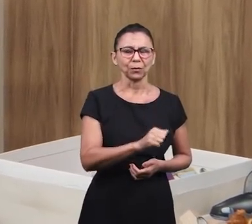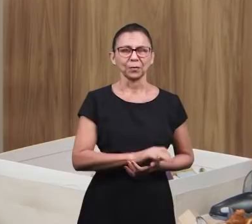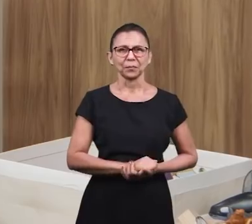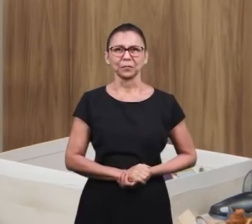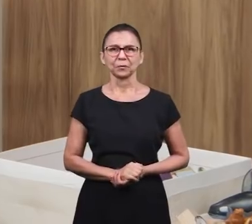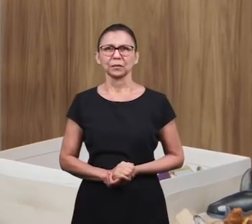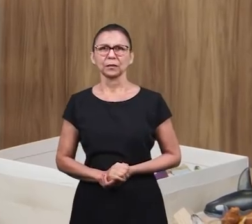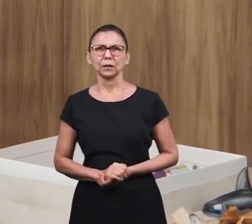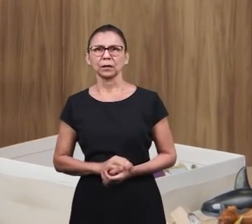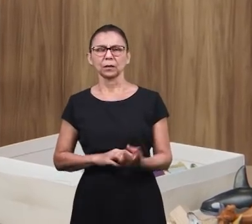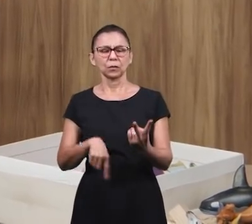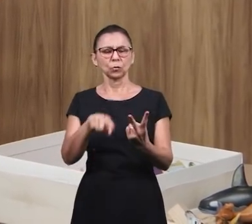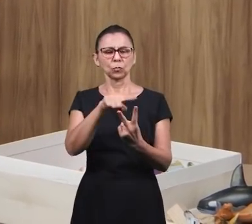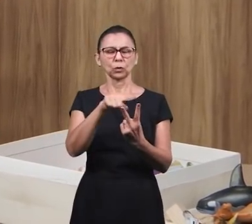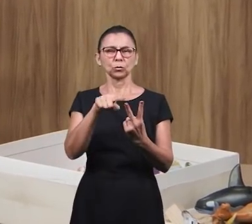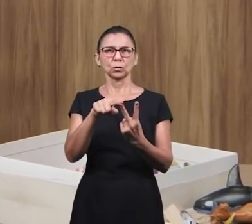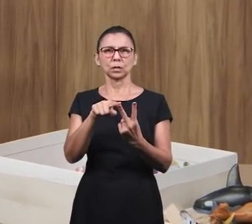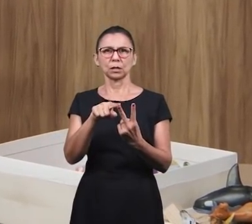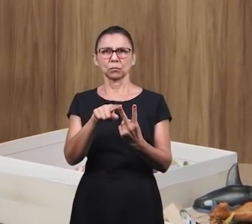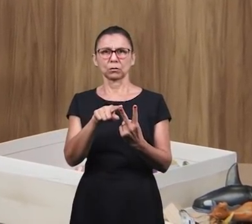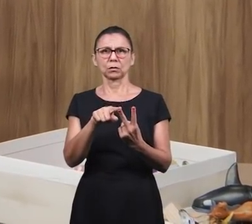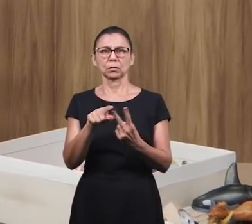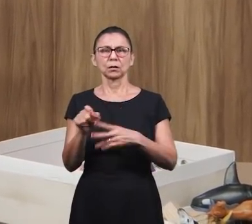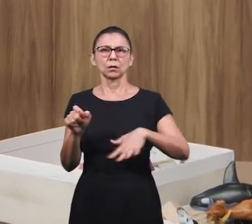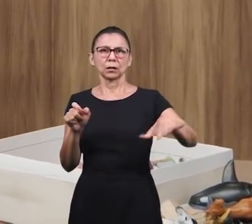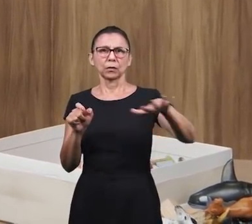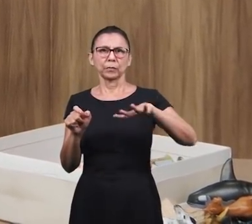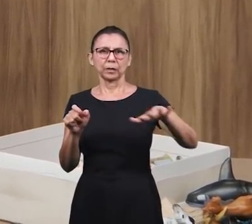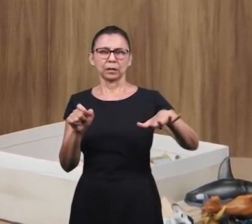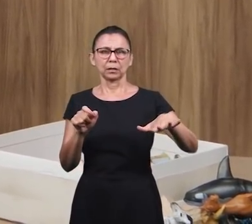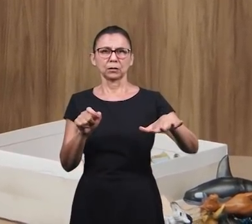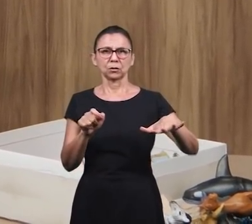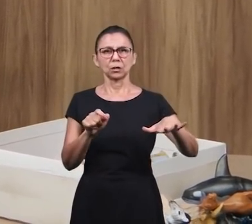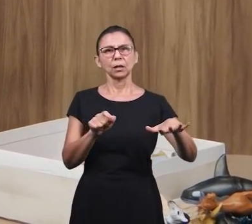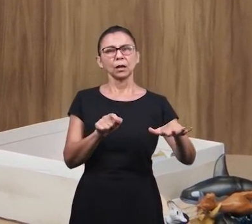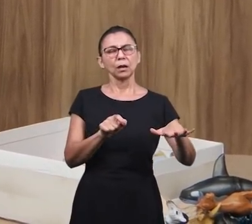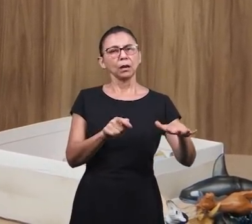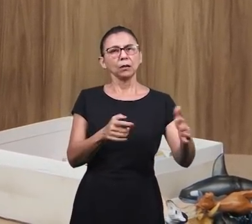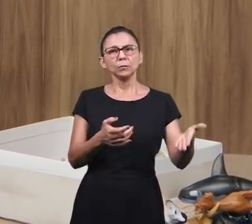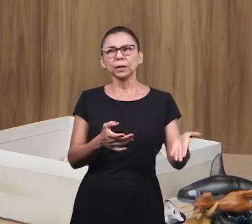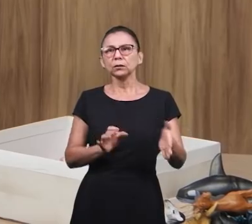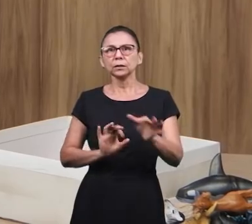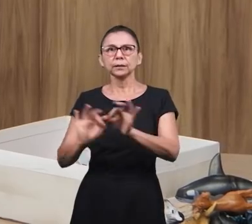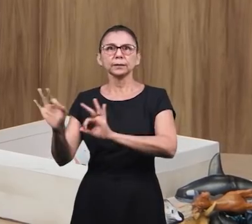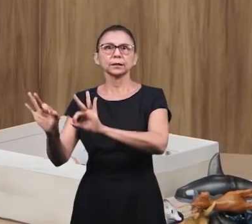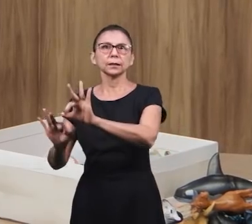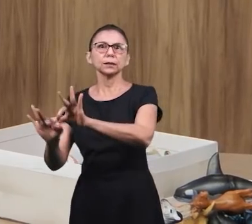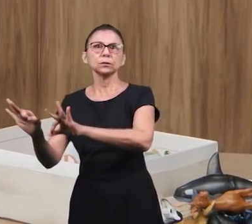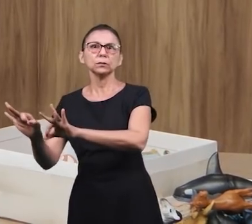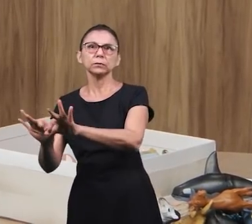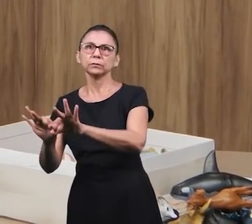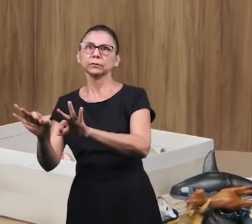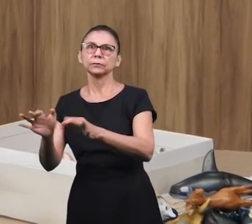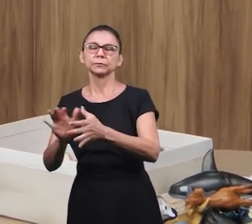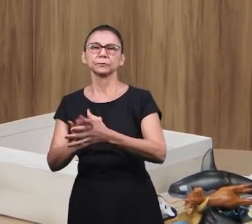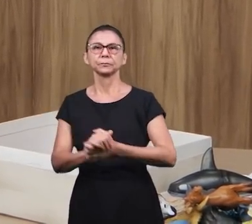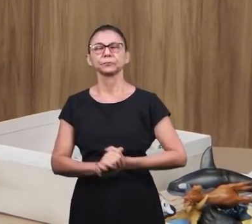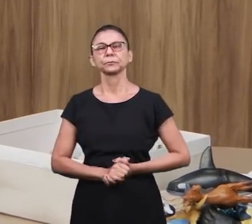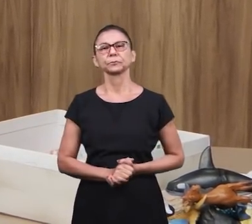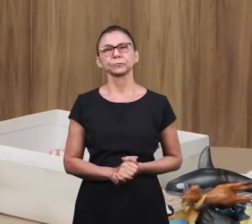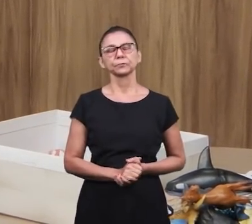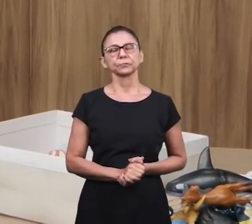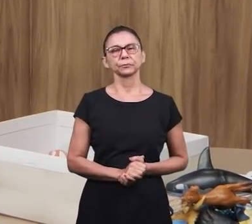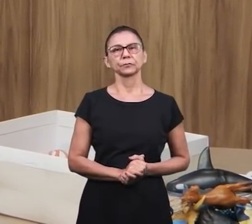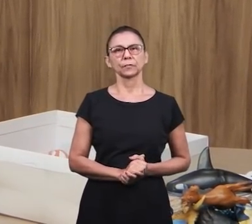ambientes, arrumado ou organizado, a criança encontrou com mais facilidade? Nós perdemos menos